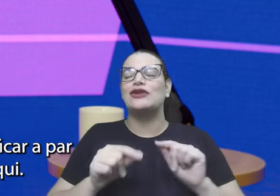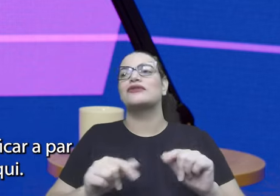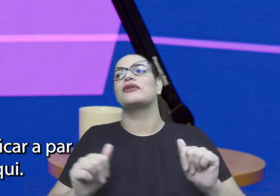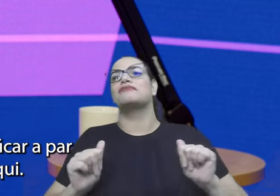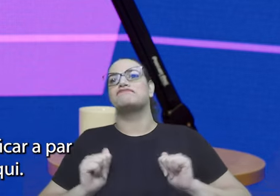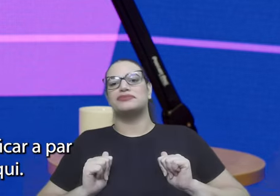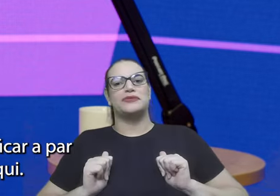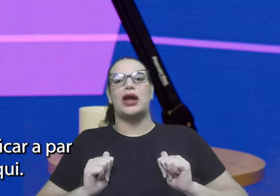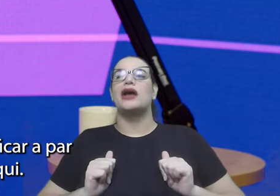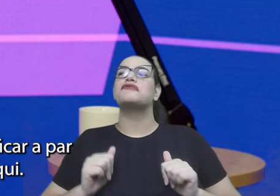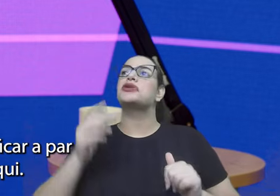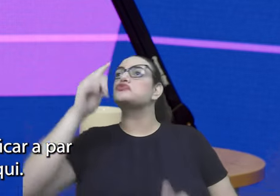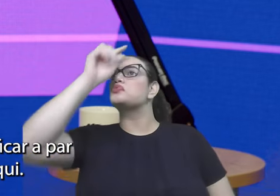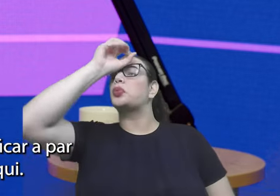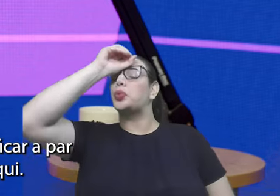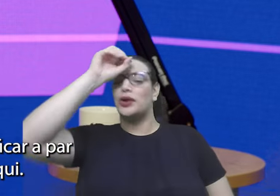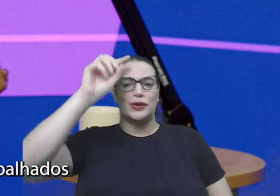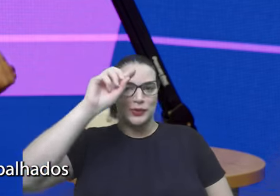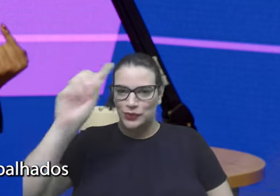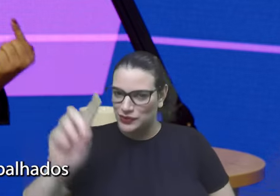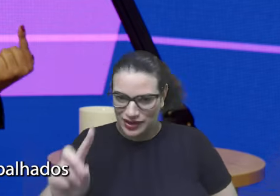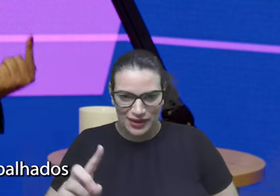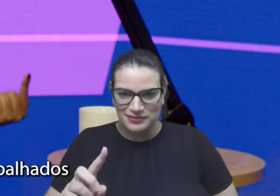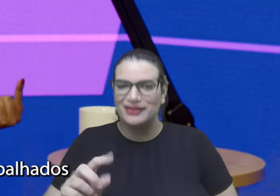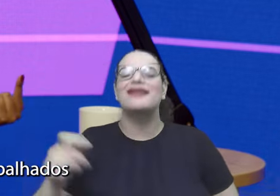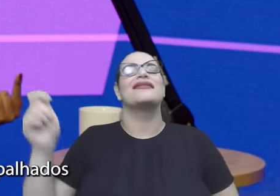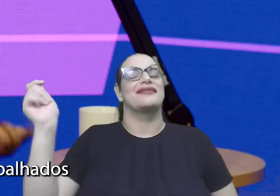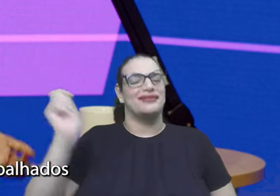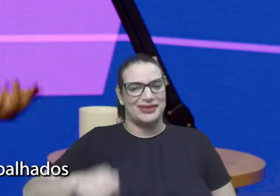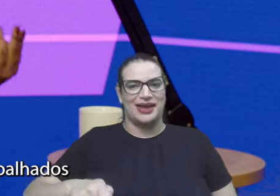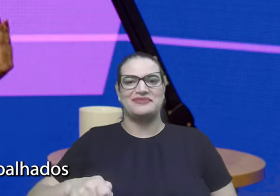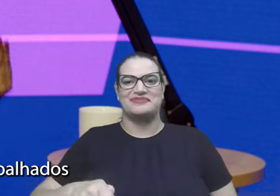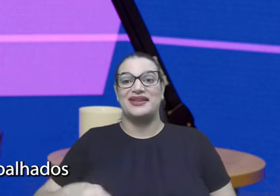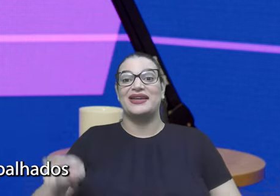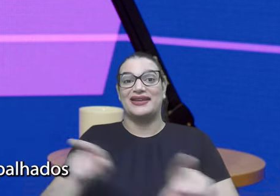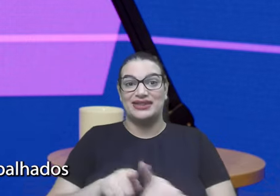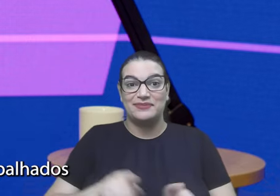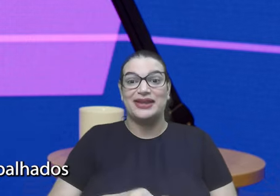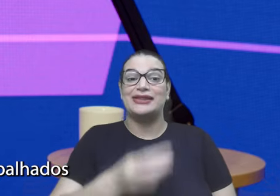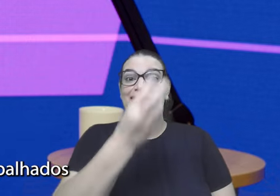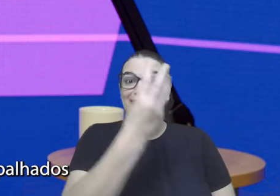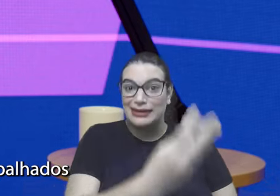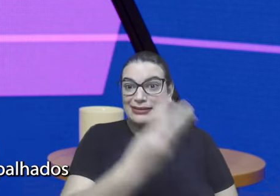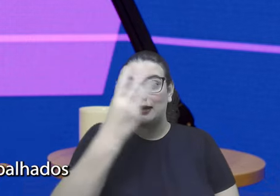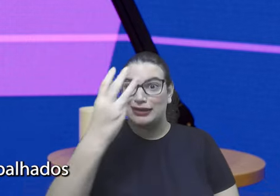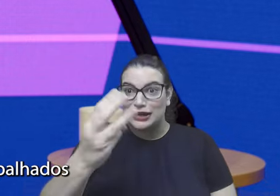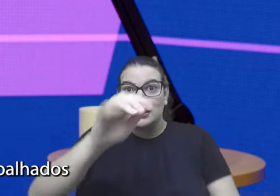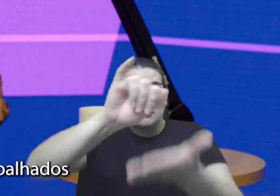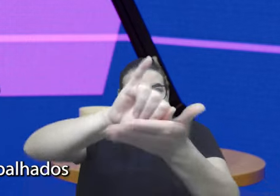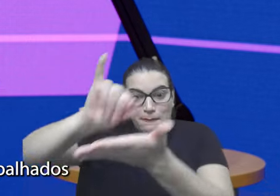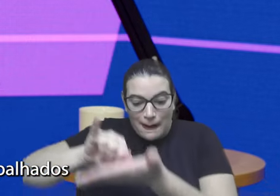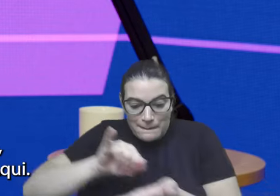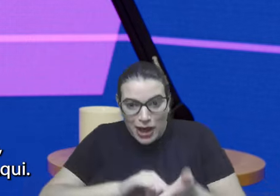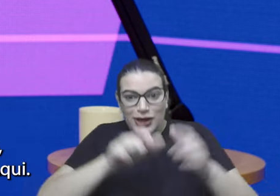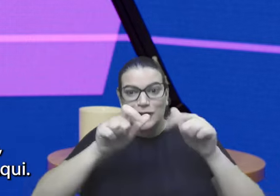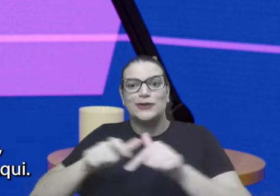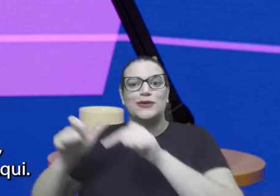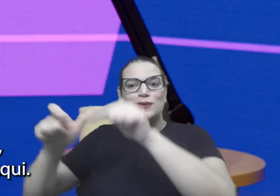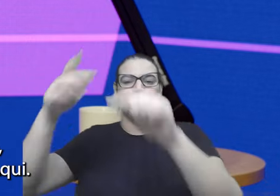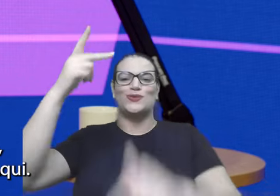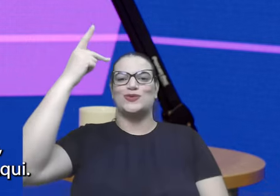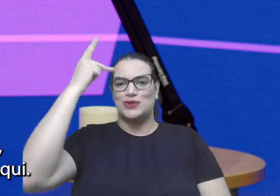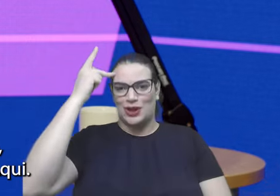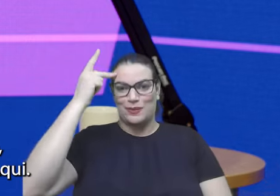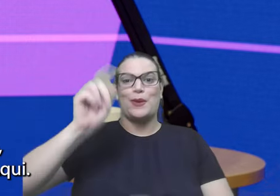ficar a par do que tá acontecendo aqui fora que somos 33 escritórios espalhados pelo Estado de São